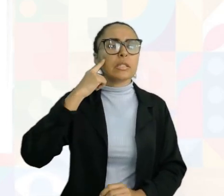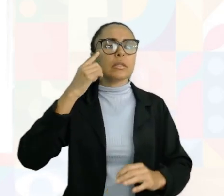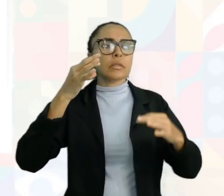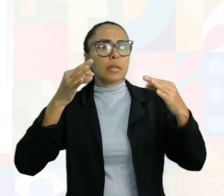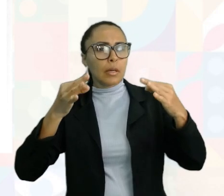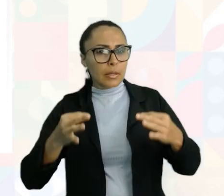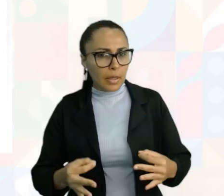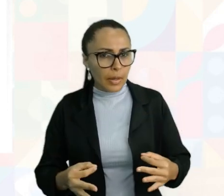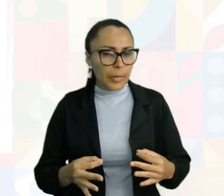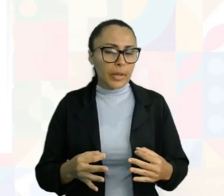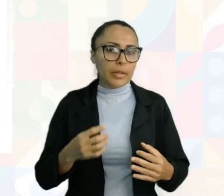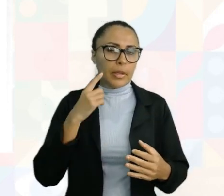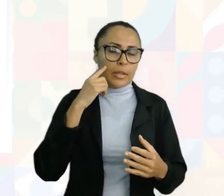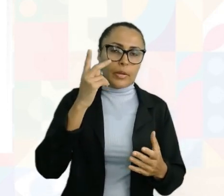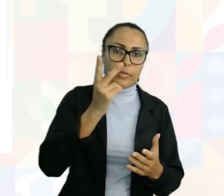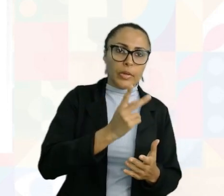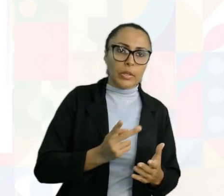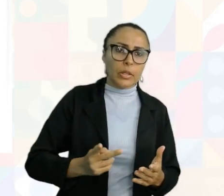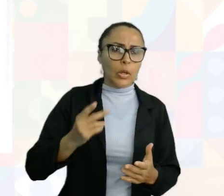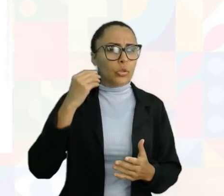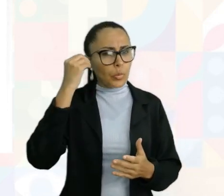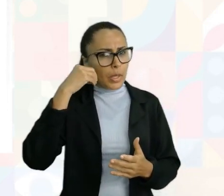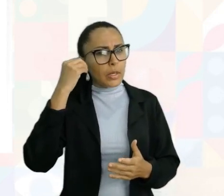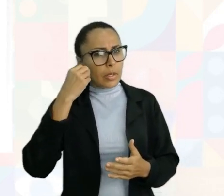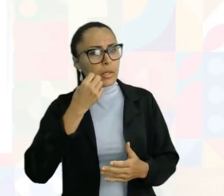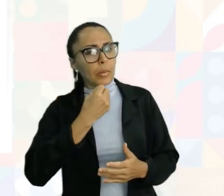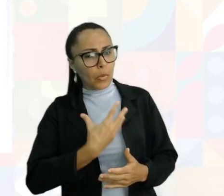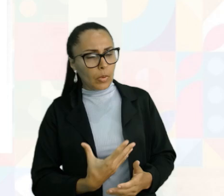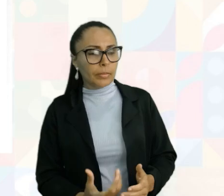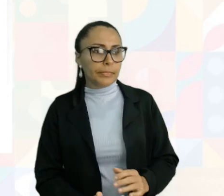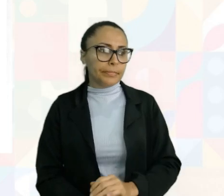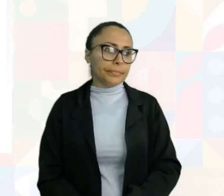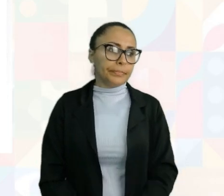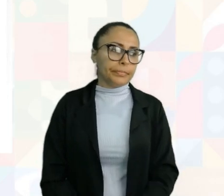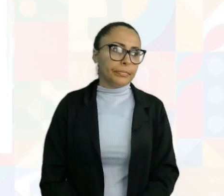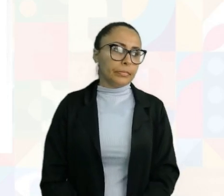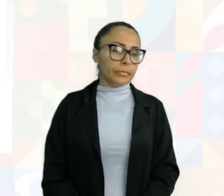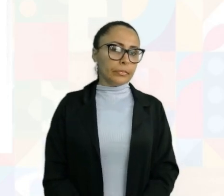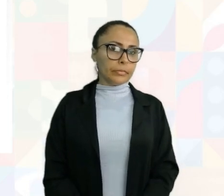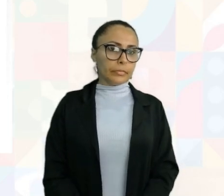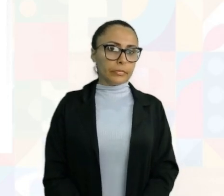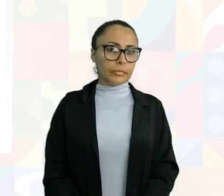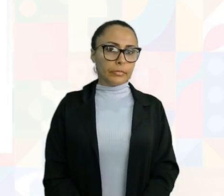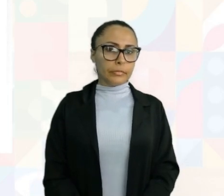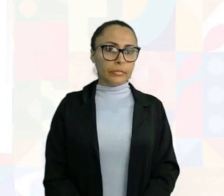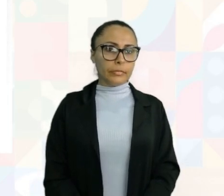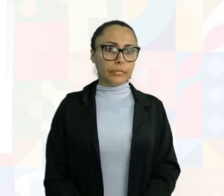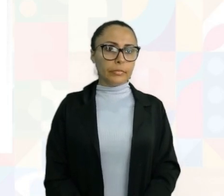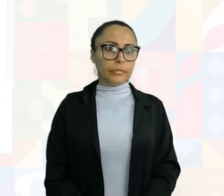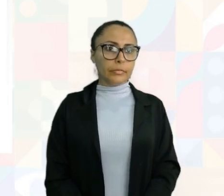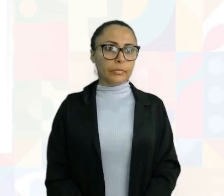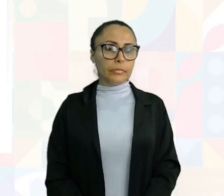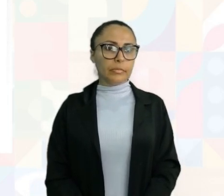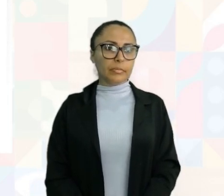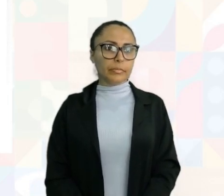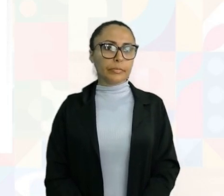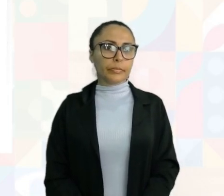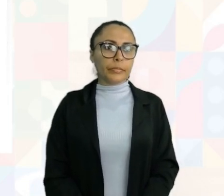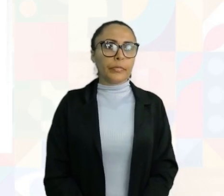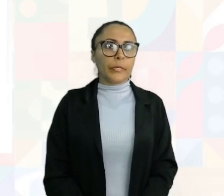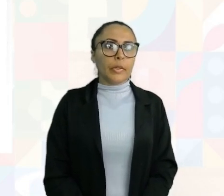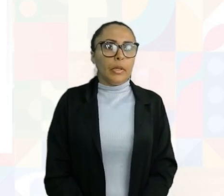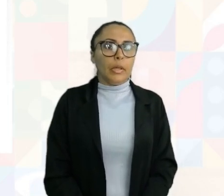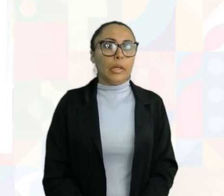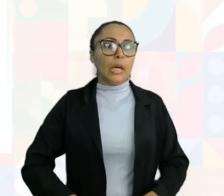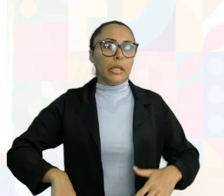a forma da figura. É uma experiência interessante, que tal tentarmos? E depois a gente discute no fórum. E aí, por